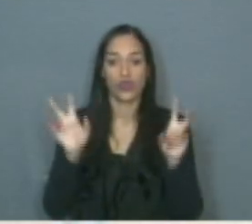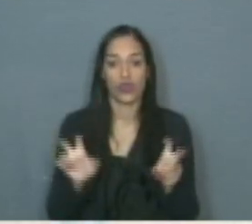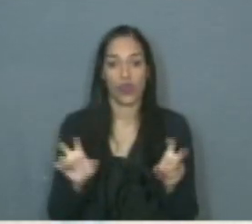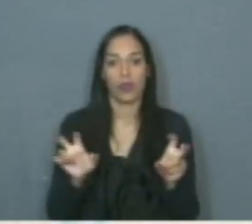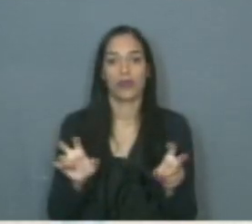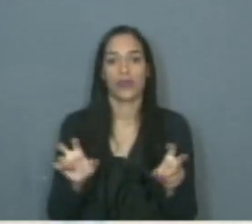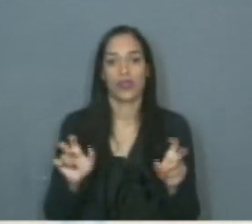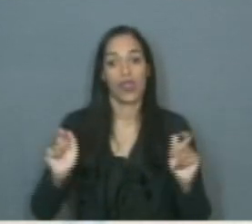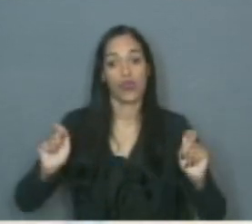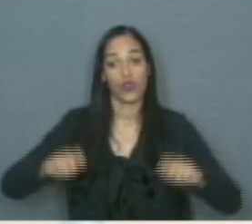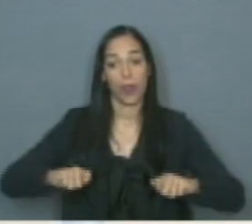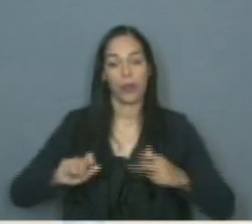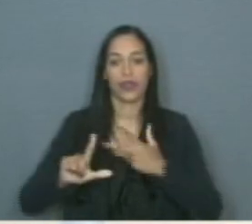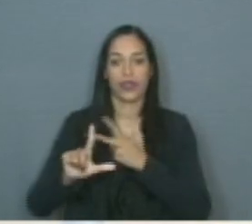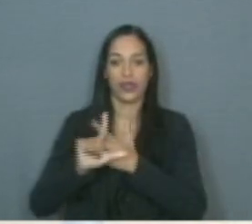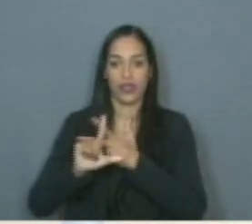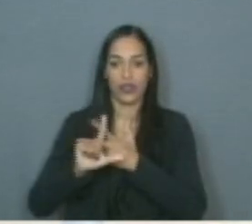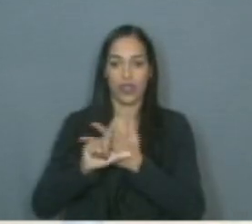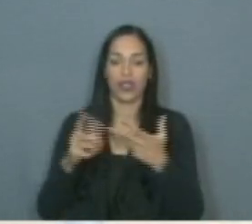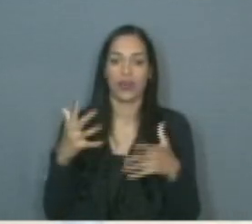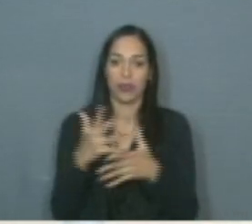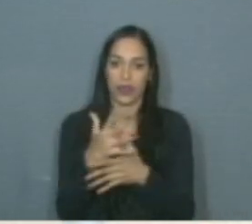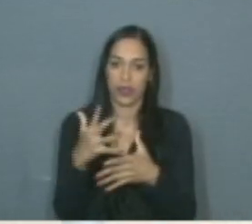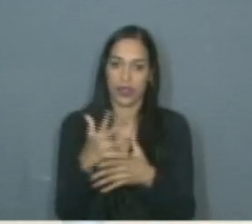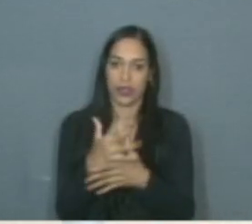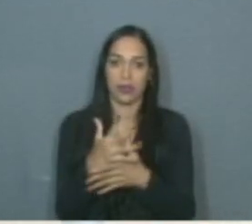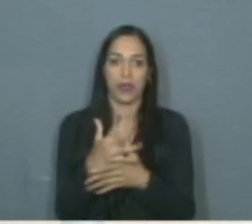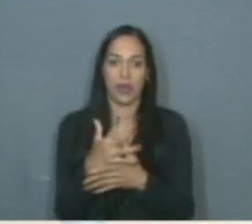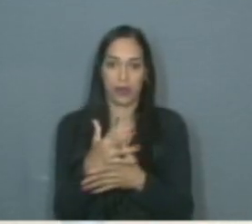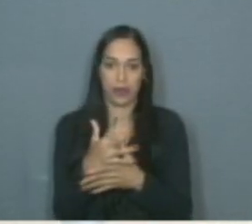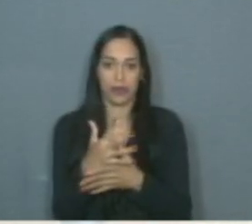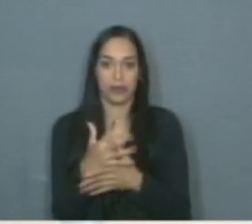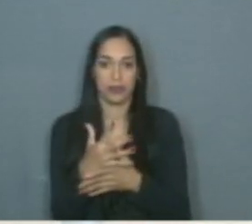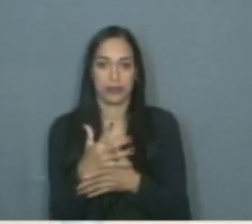sobre as competências do Legislativo Municipal, mas eu não posso,